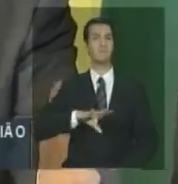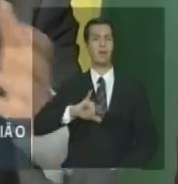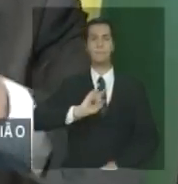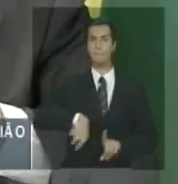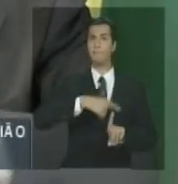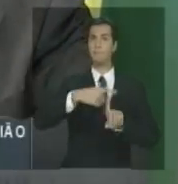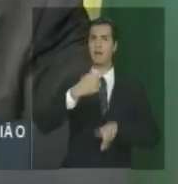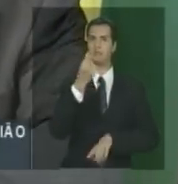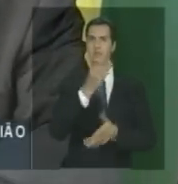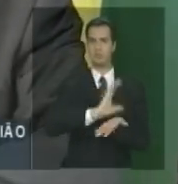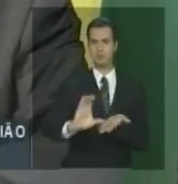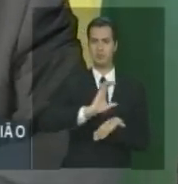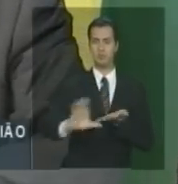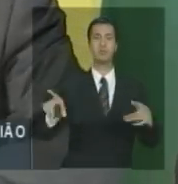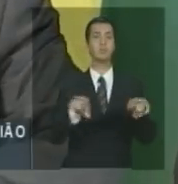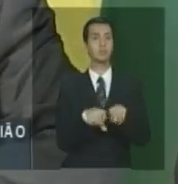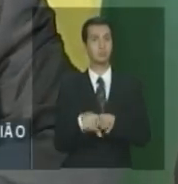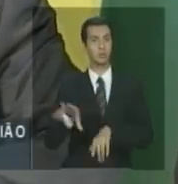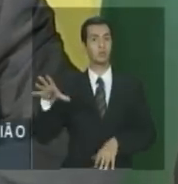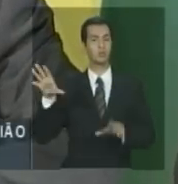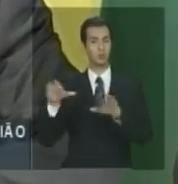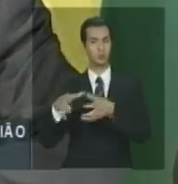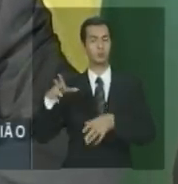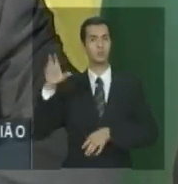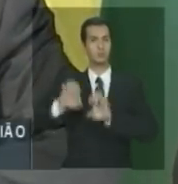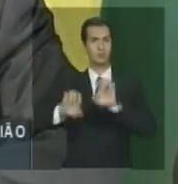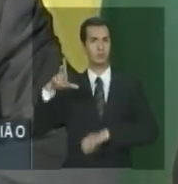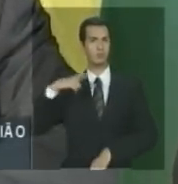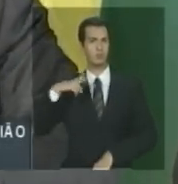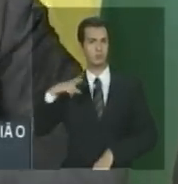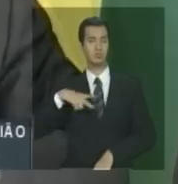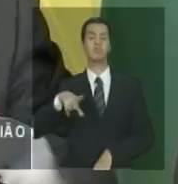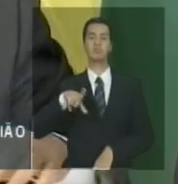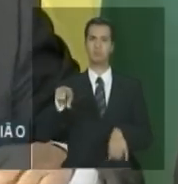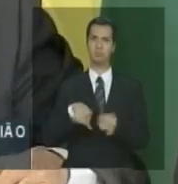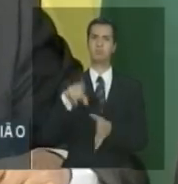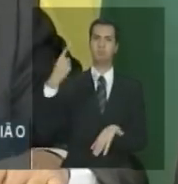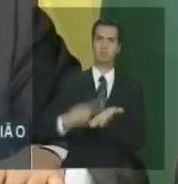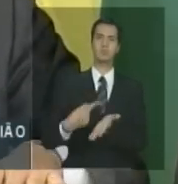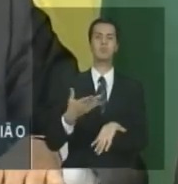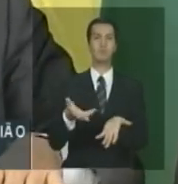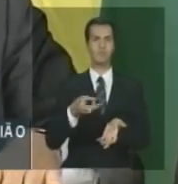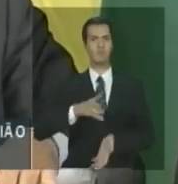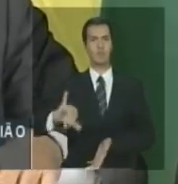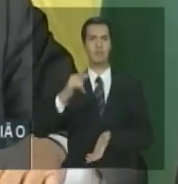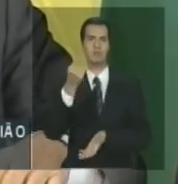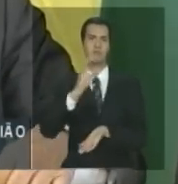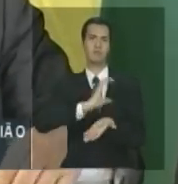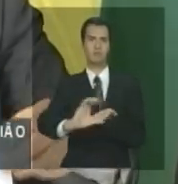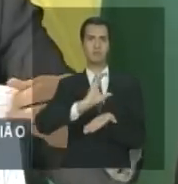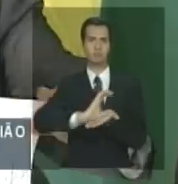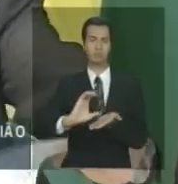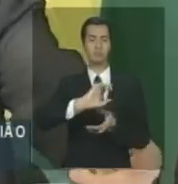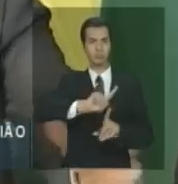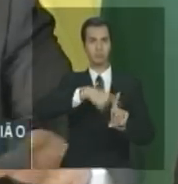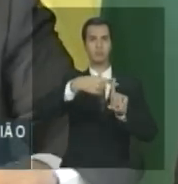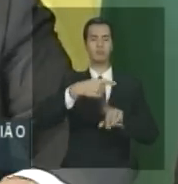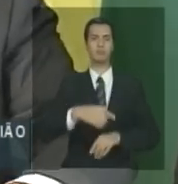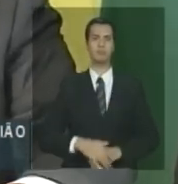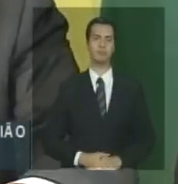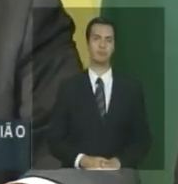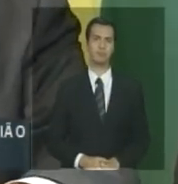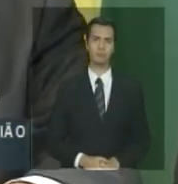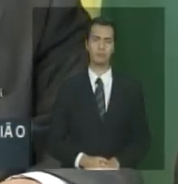os investimentos, e o setor privado está se comprometendo também a elevar os investimentos. Nós falamos